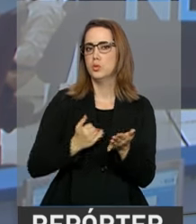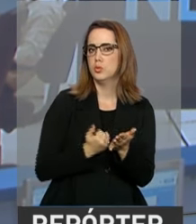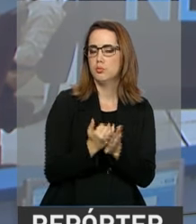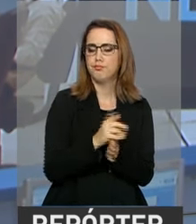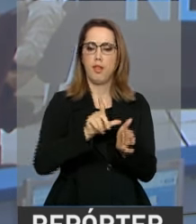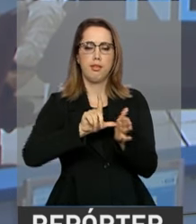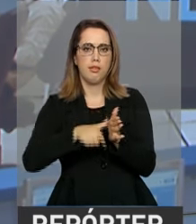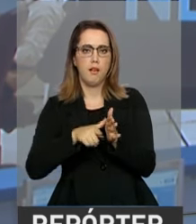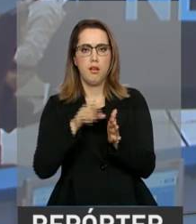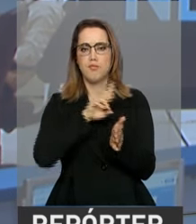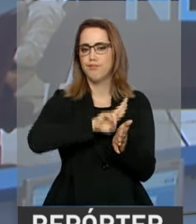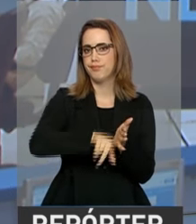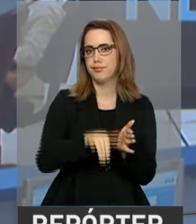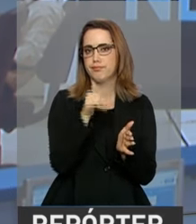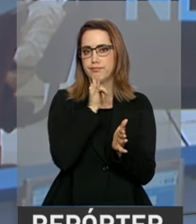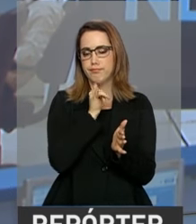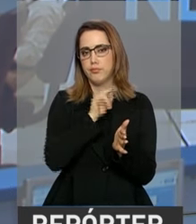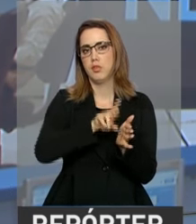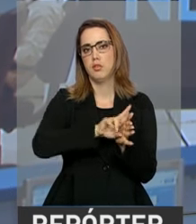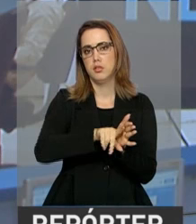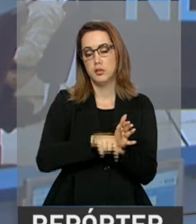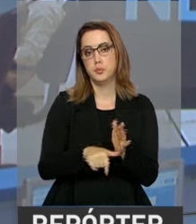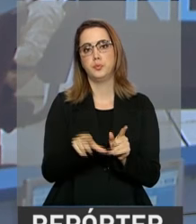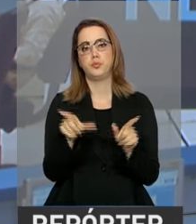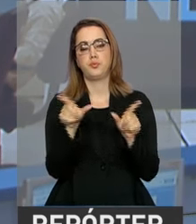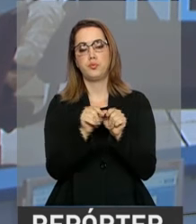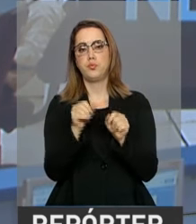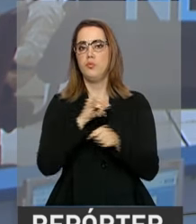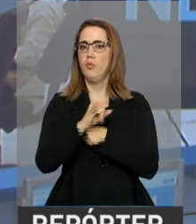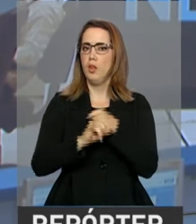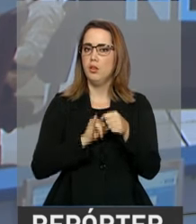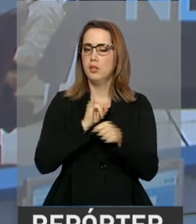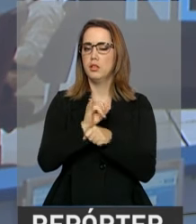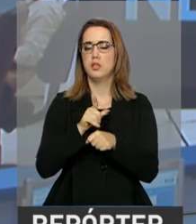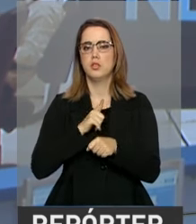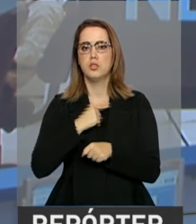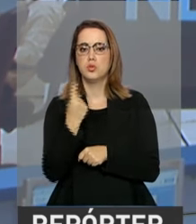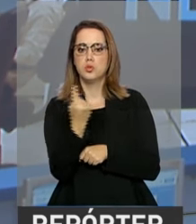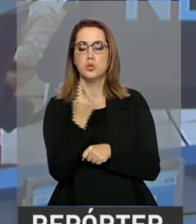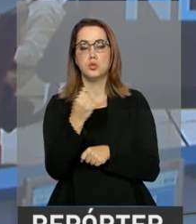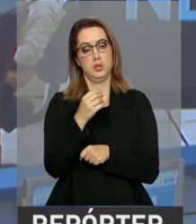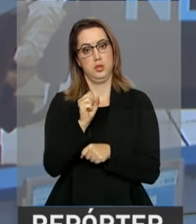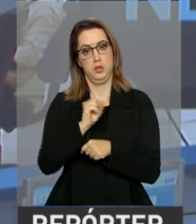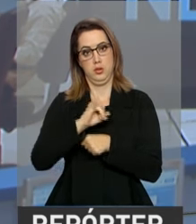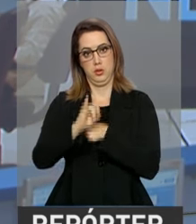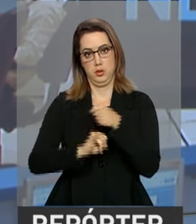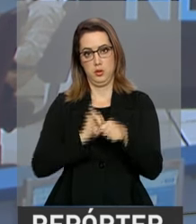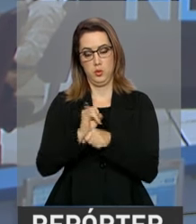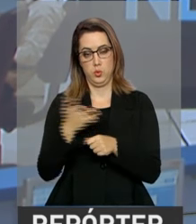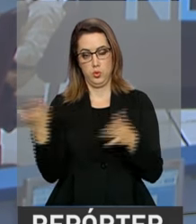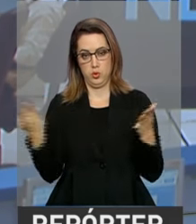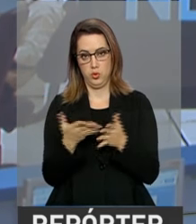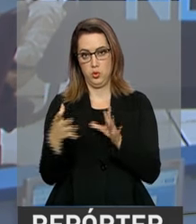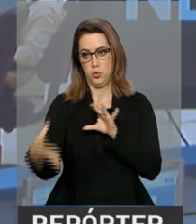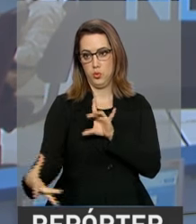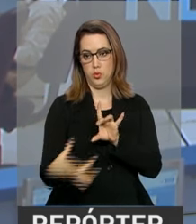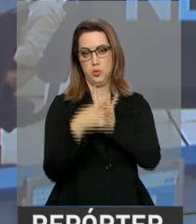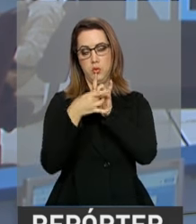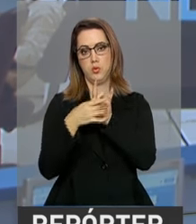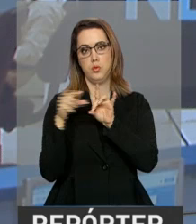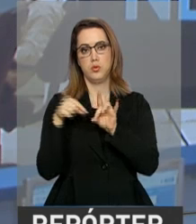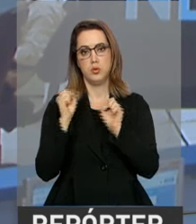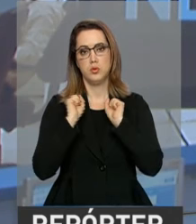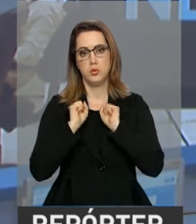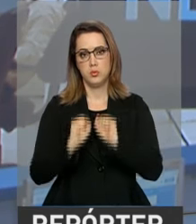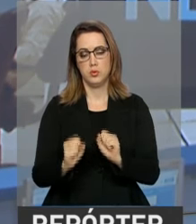atraso de uma entrega o Reclame Aqui é um desses sites e uma parceria fechada essa semana com essa página vai